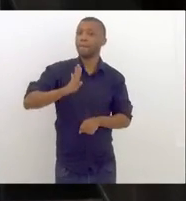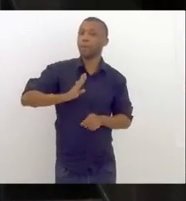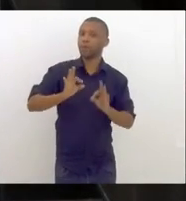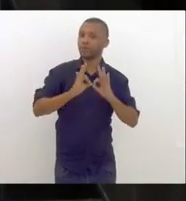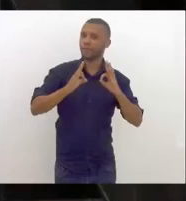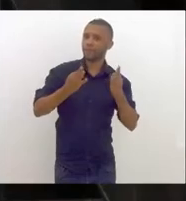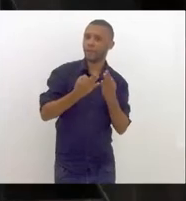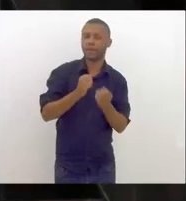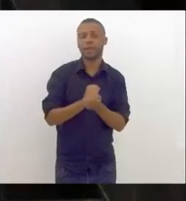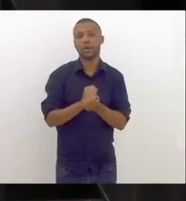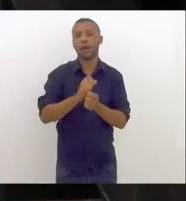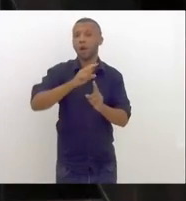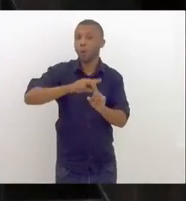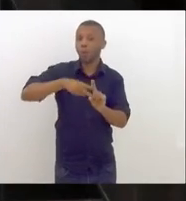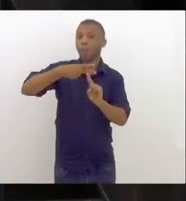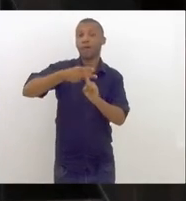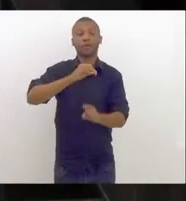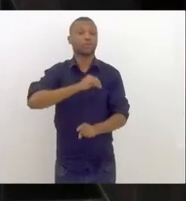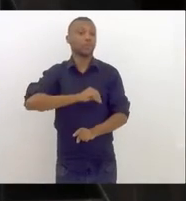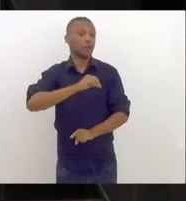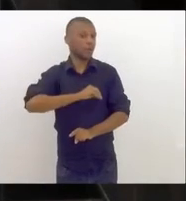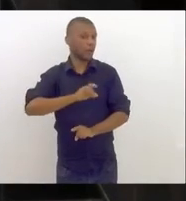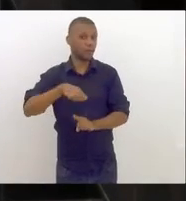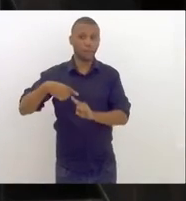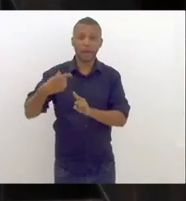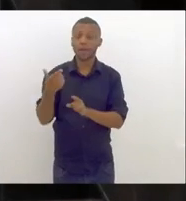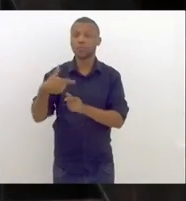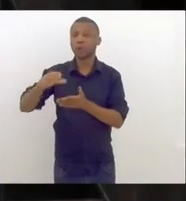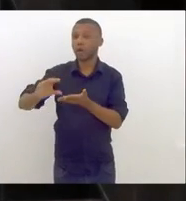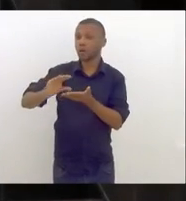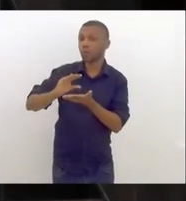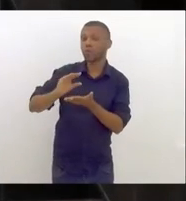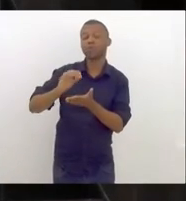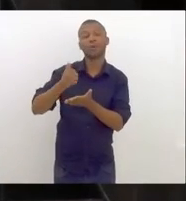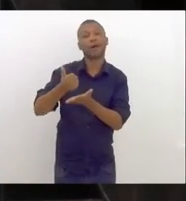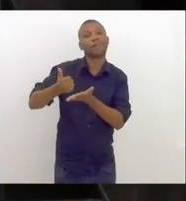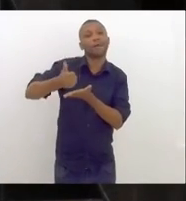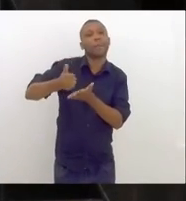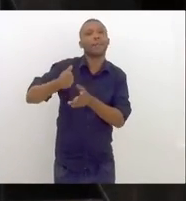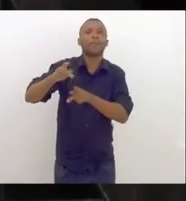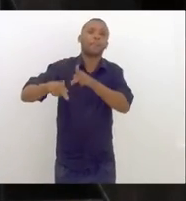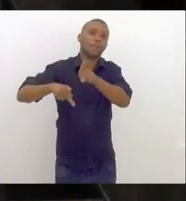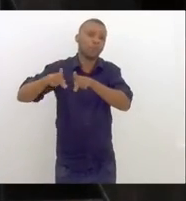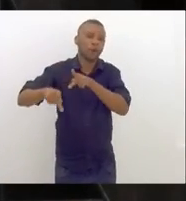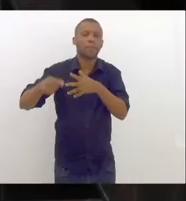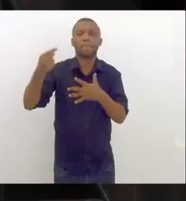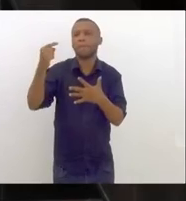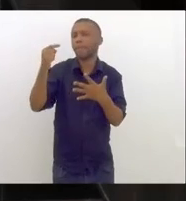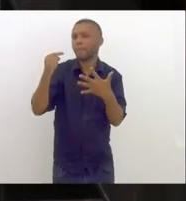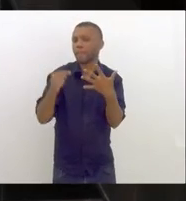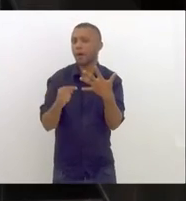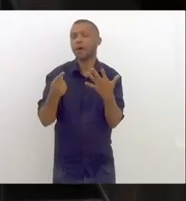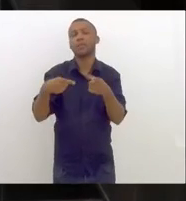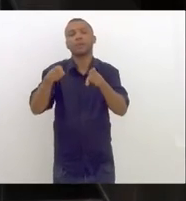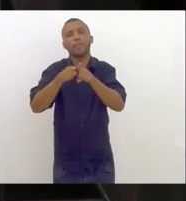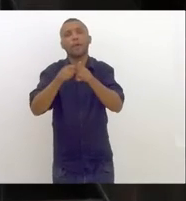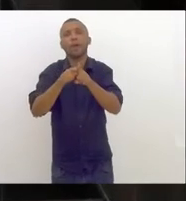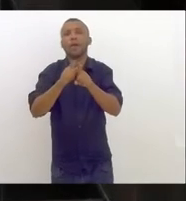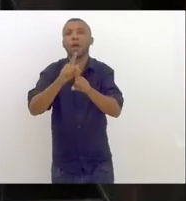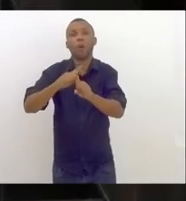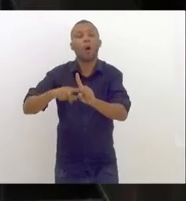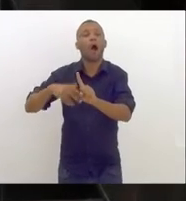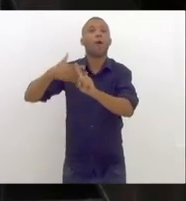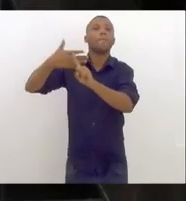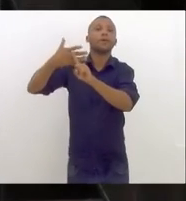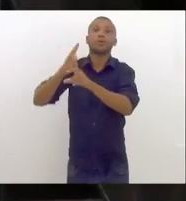real do salário mínimo como GeForce para farmácia popular entre outros aspectos também é tudo per capita da merenda